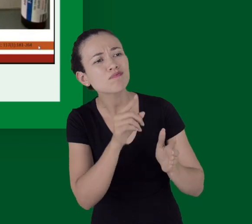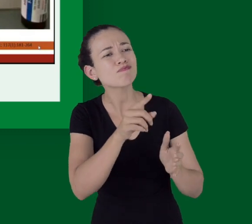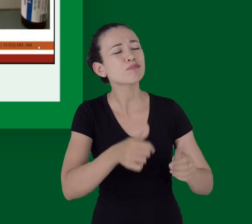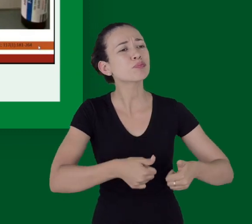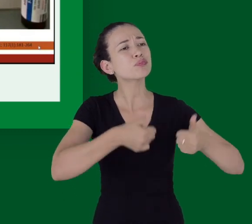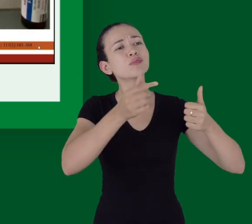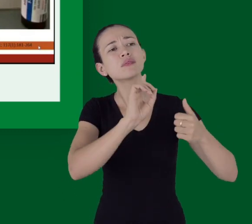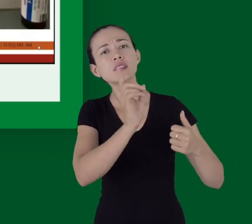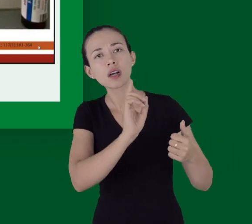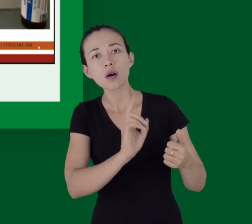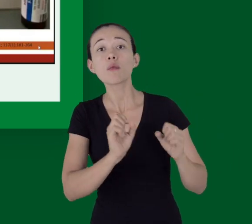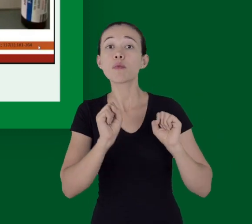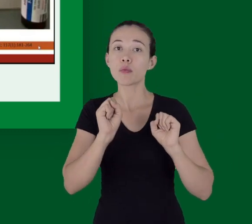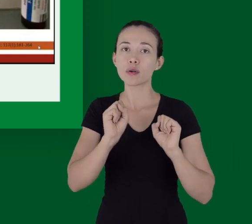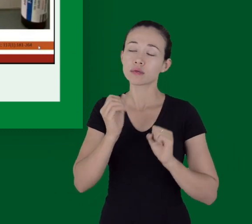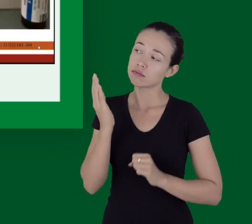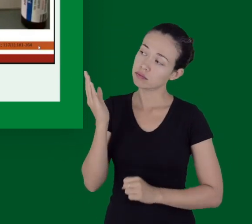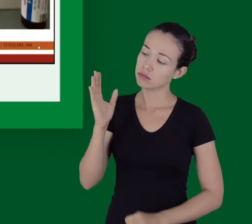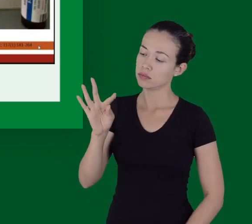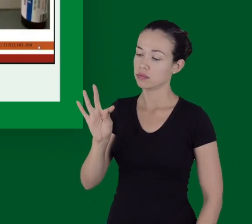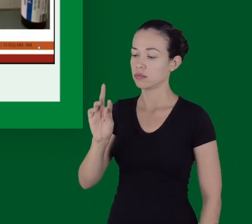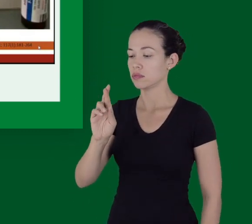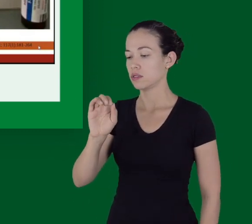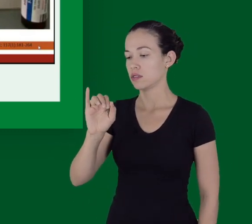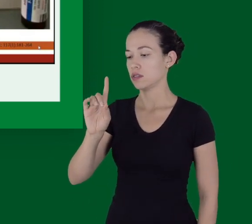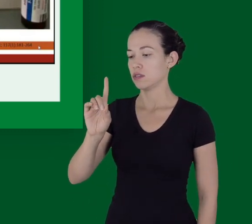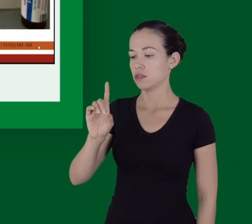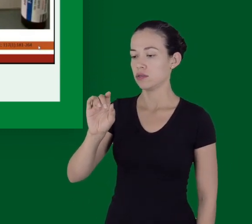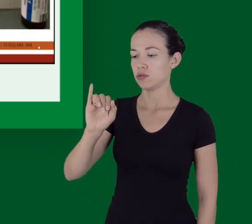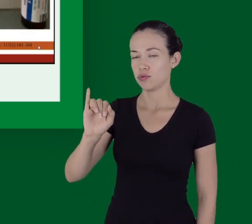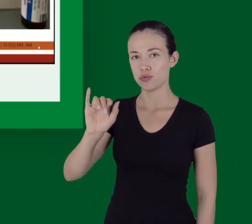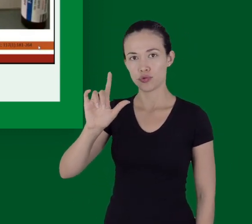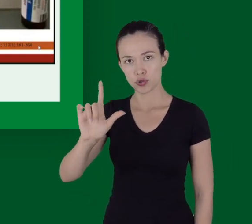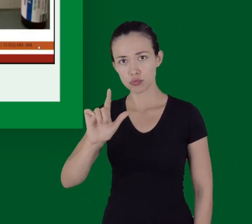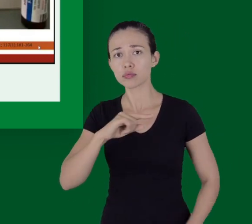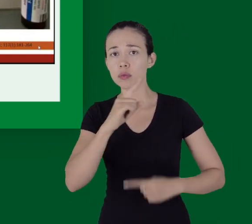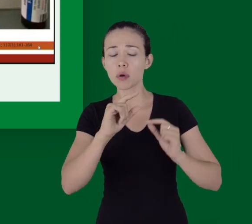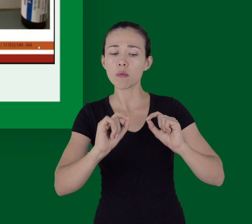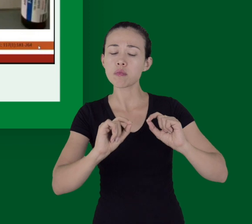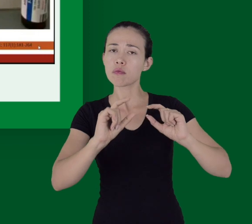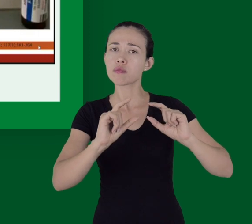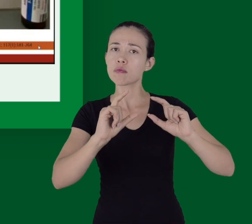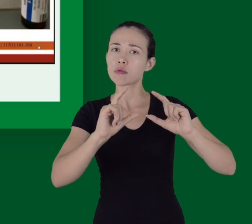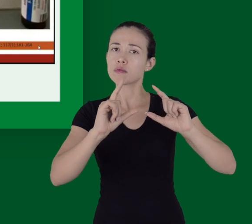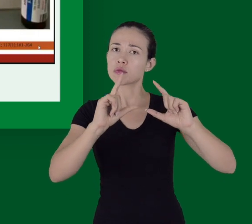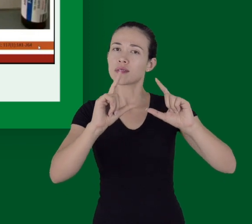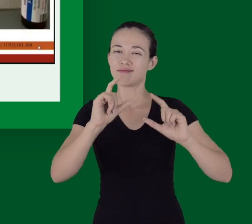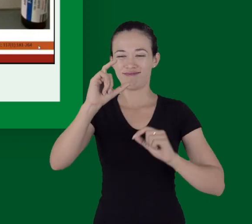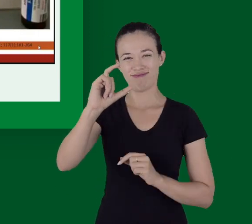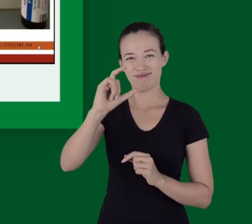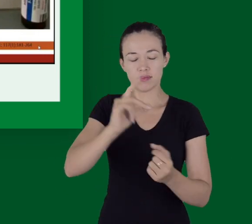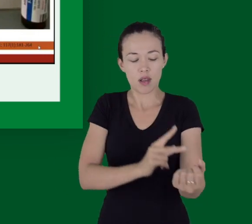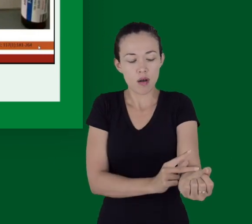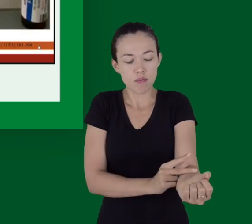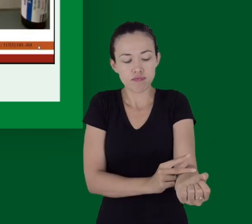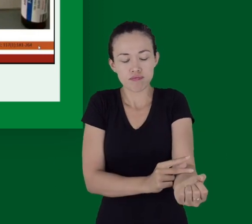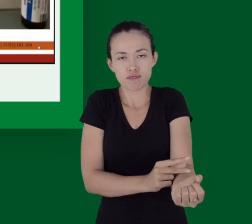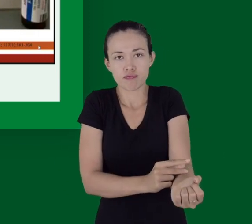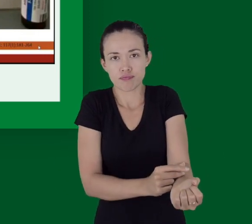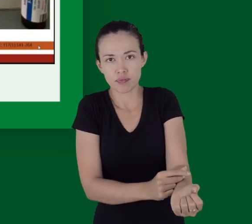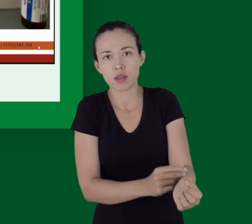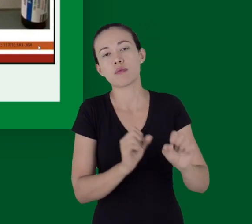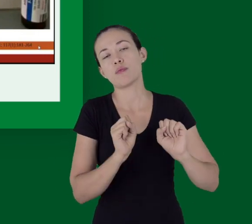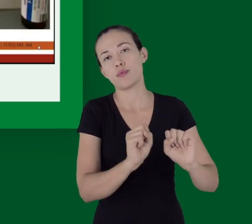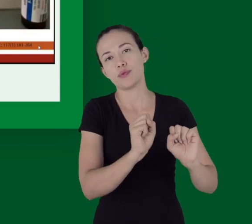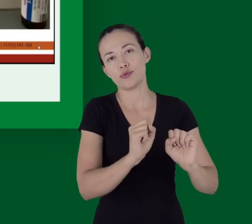pode ir aumentando ali na bomba. Você consegue fazer outras coisas, ao invés de ficar dando comprimido para o paciente, né? Não tem dose máxima, o tridil, a